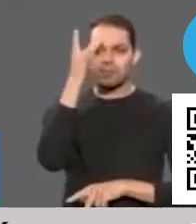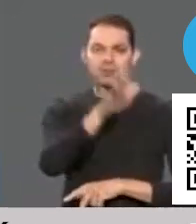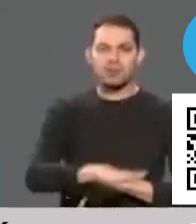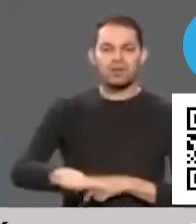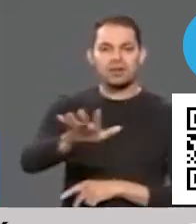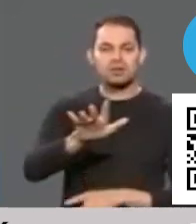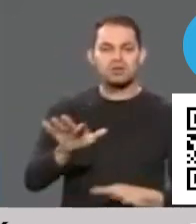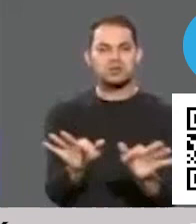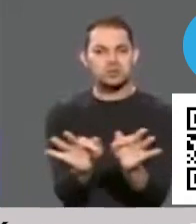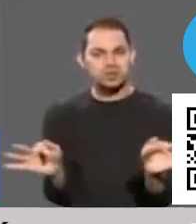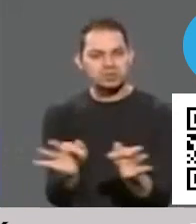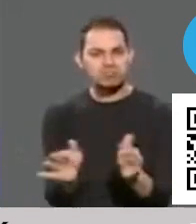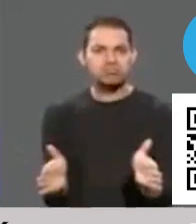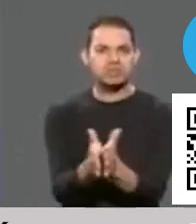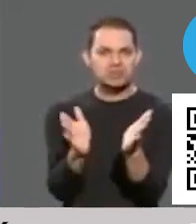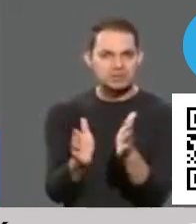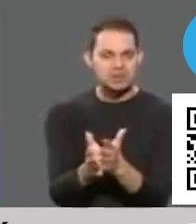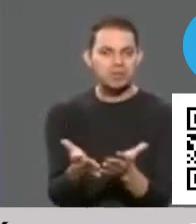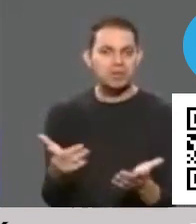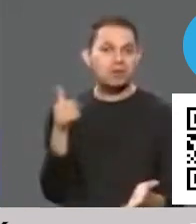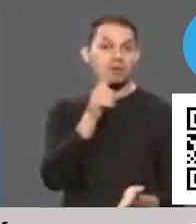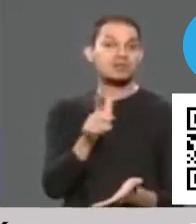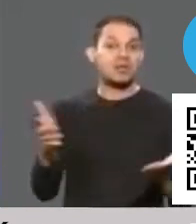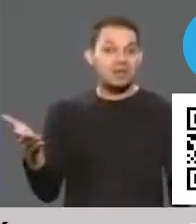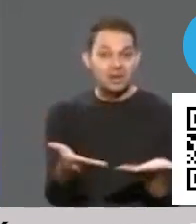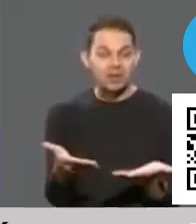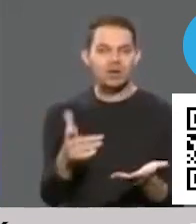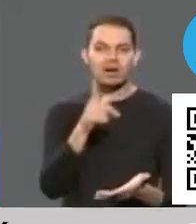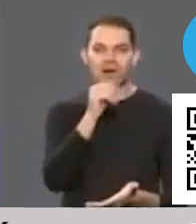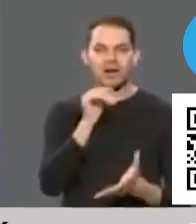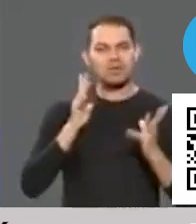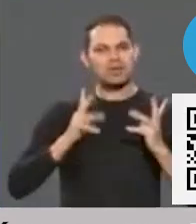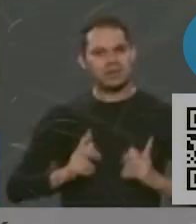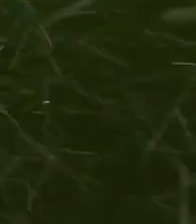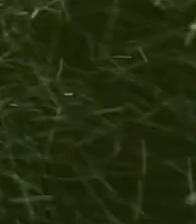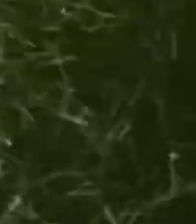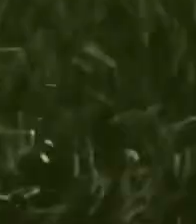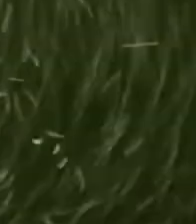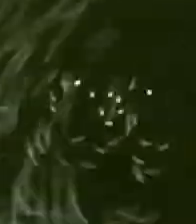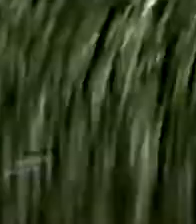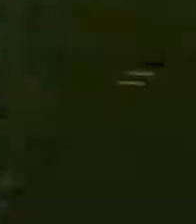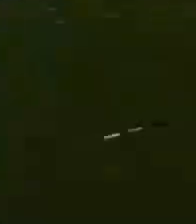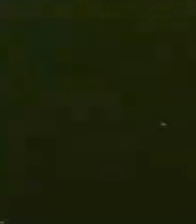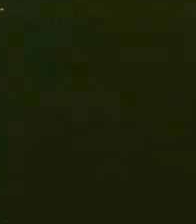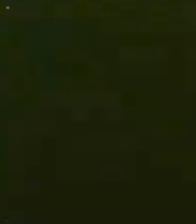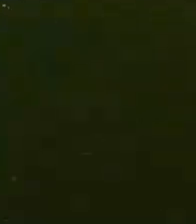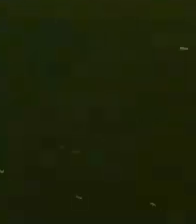tenham direito à água limpa, água doce, água boa e também ao esgoto.